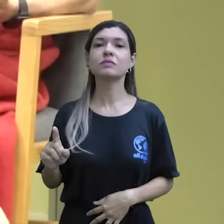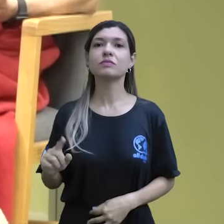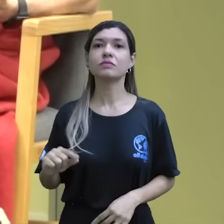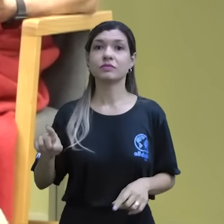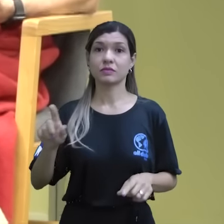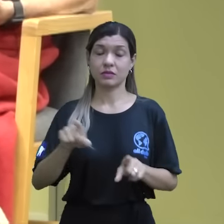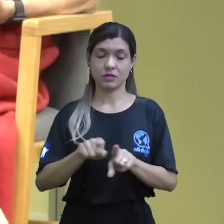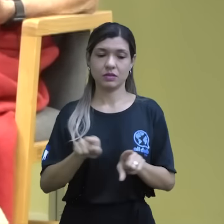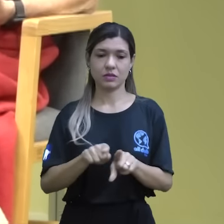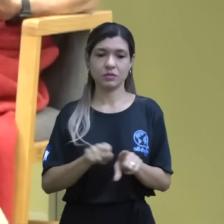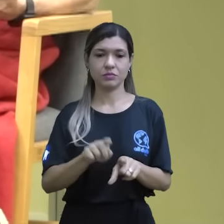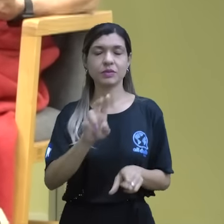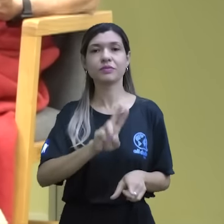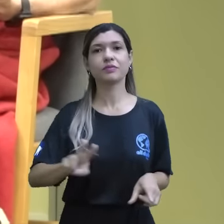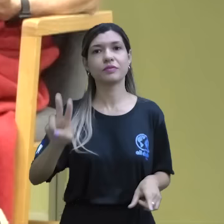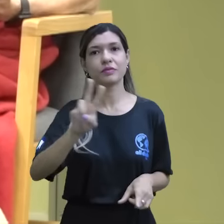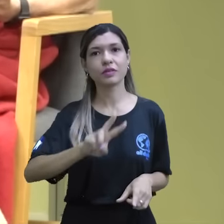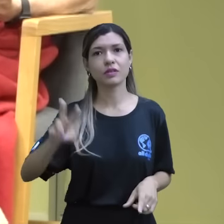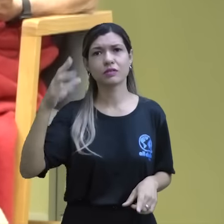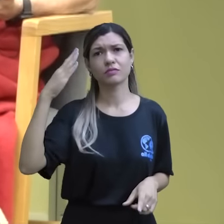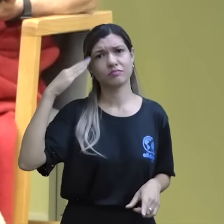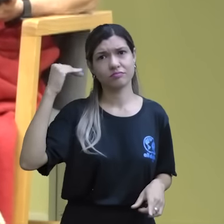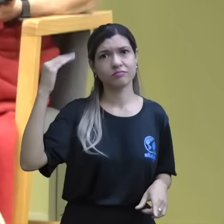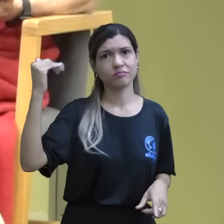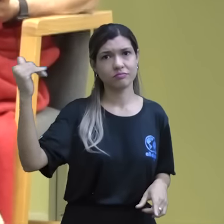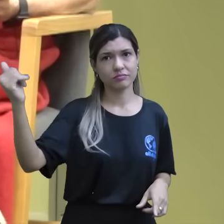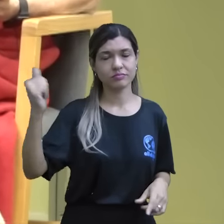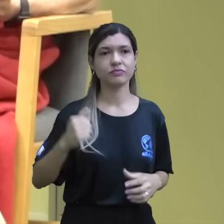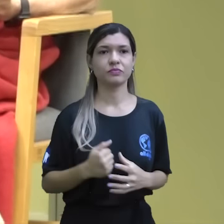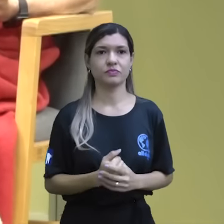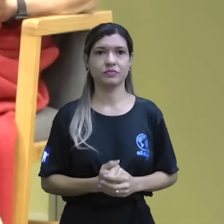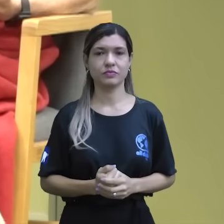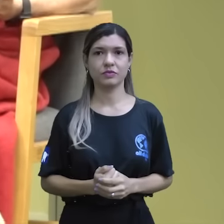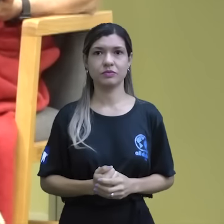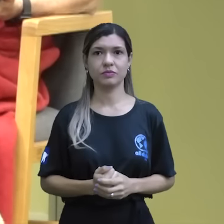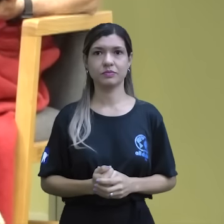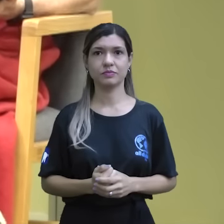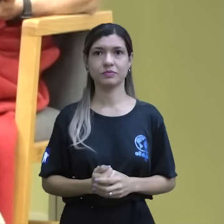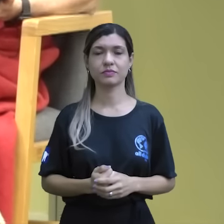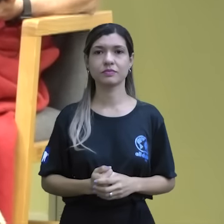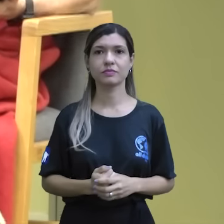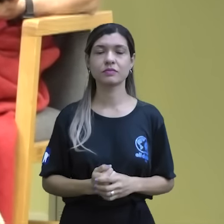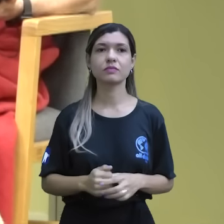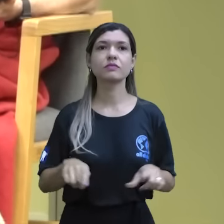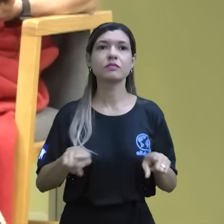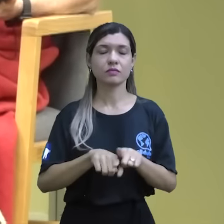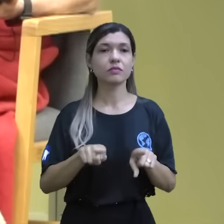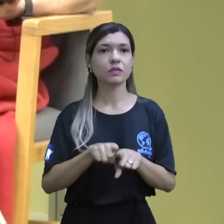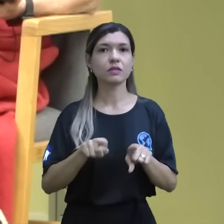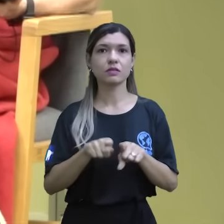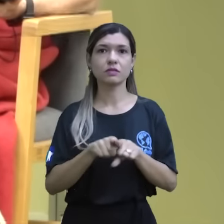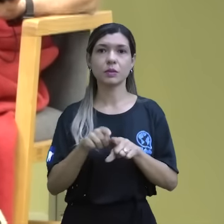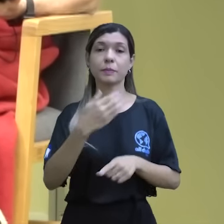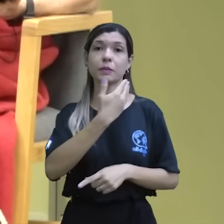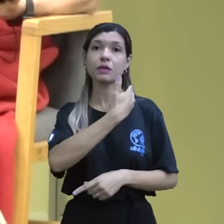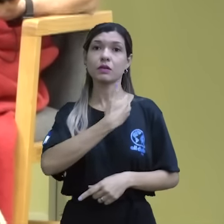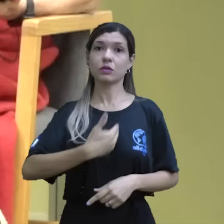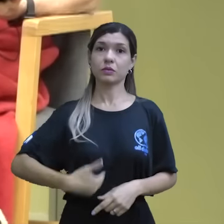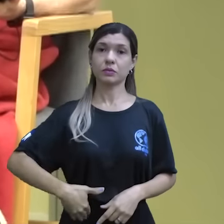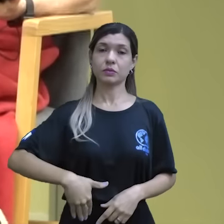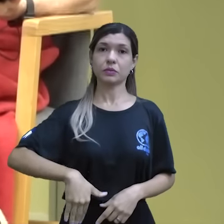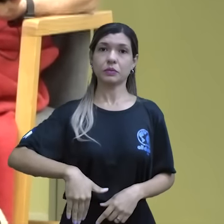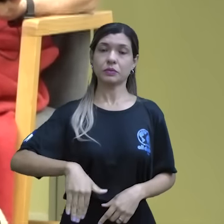no Senado. Mas ele morre logo em seguida ao crescimento do racismo científico, né?